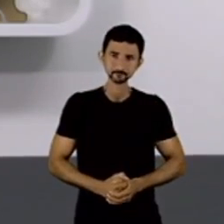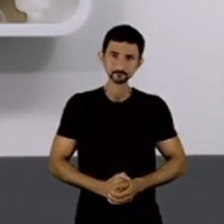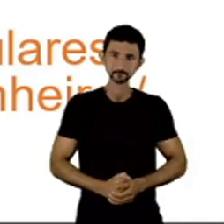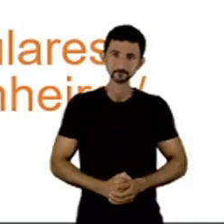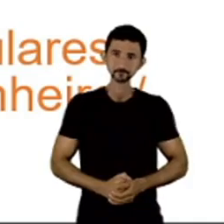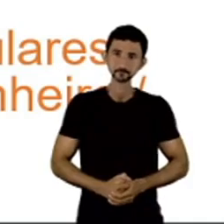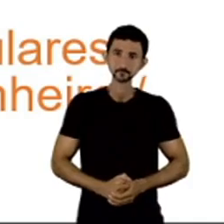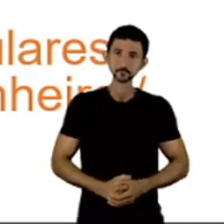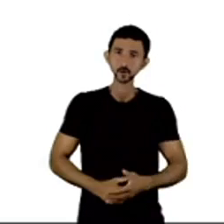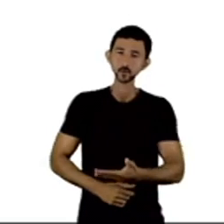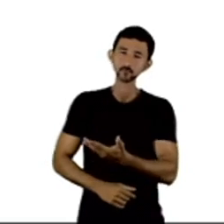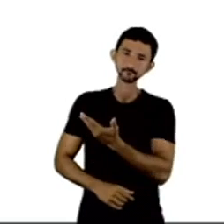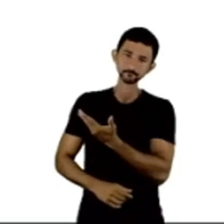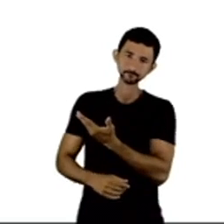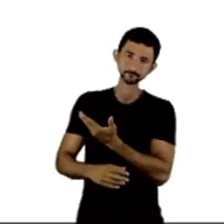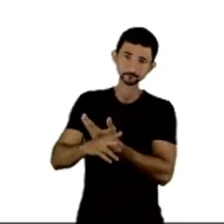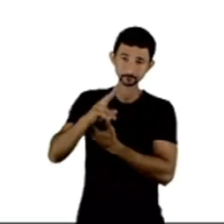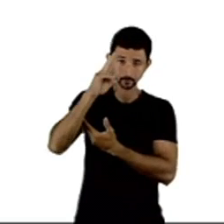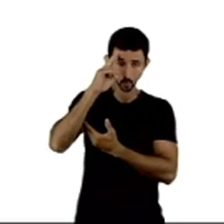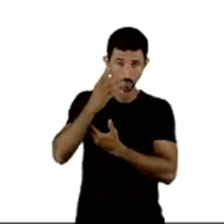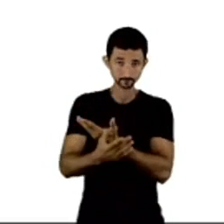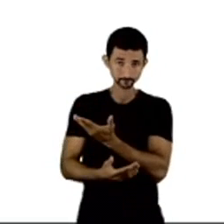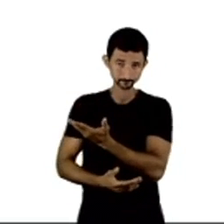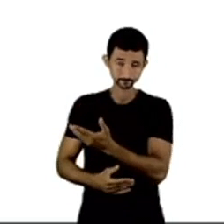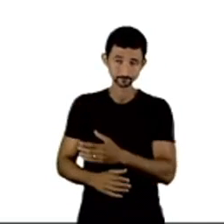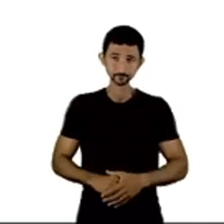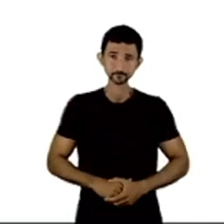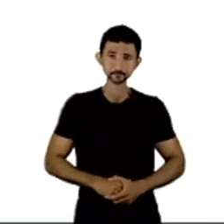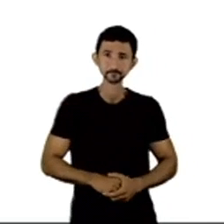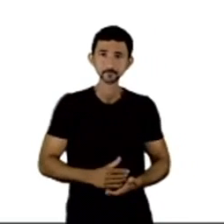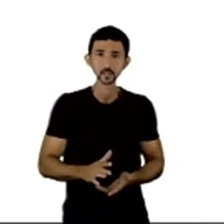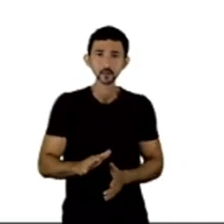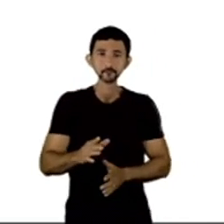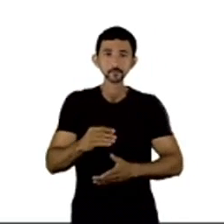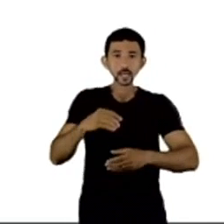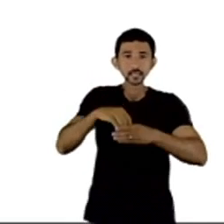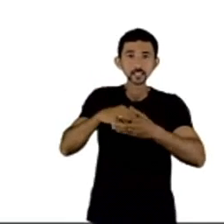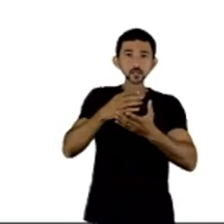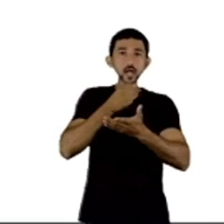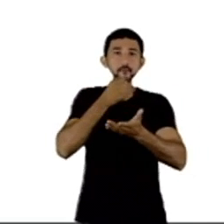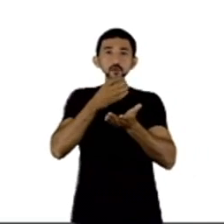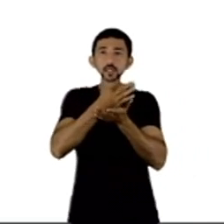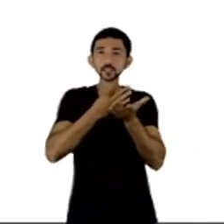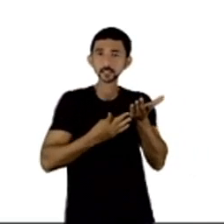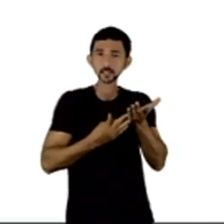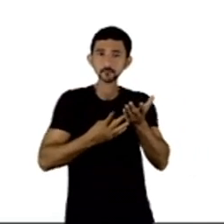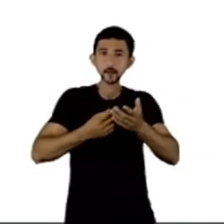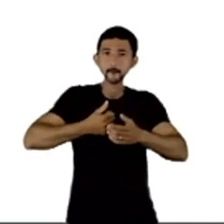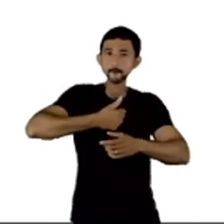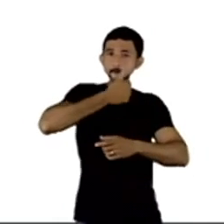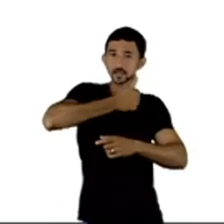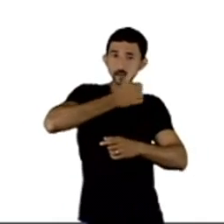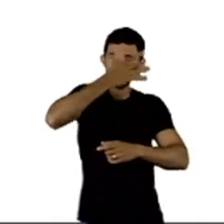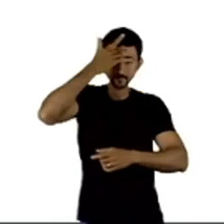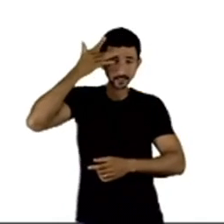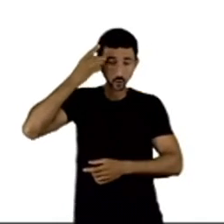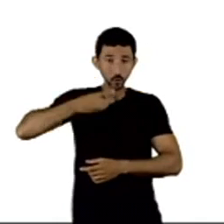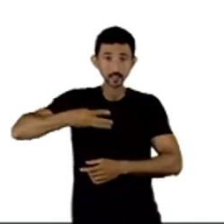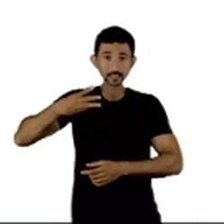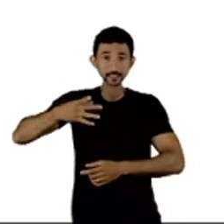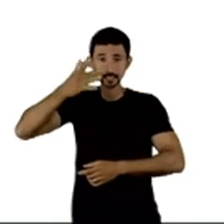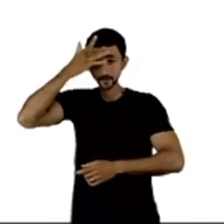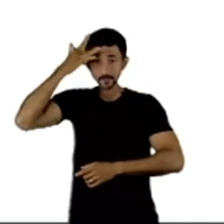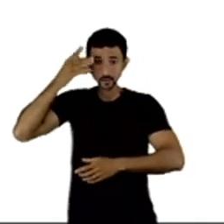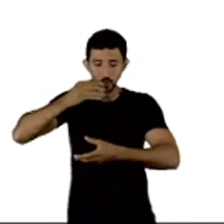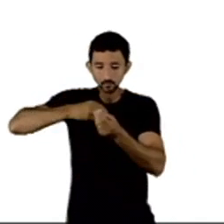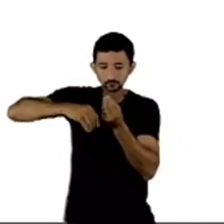tela comigo e entende, por exemplo, olha, que dentro da reportagem, a primeira e a terceira pessoa, né, se